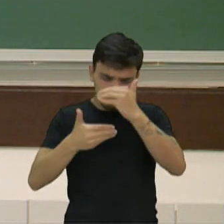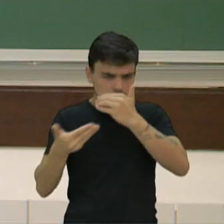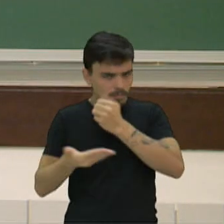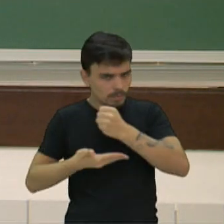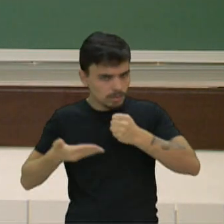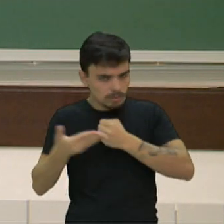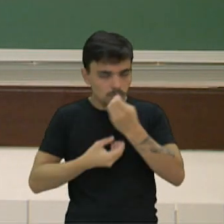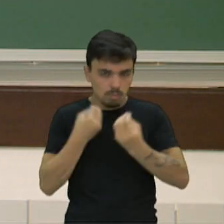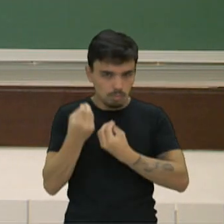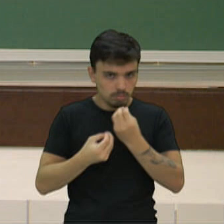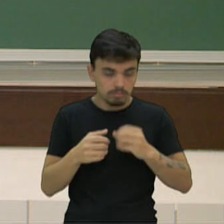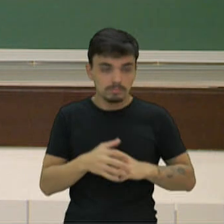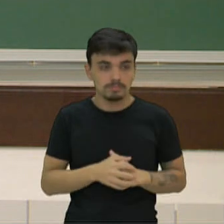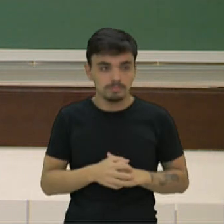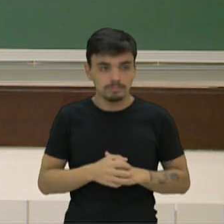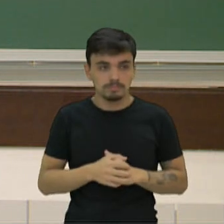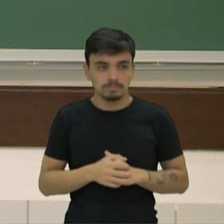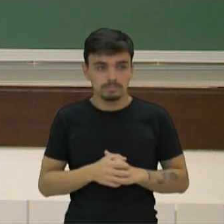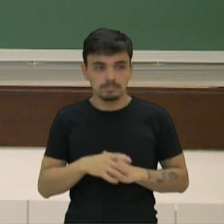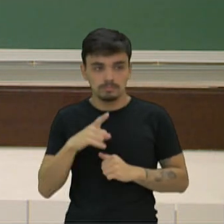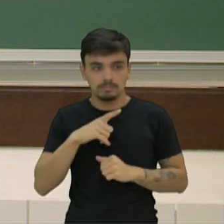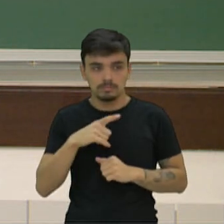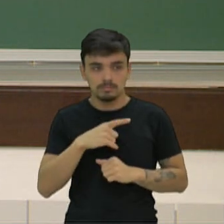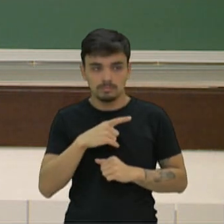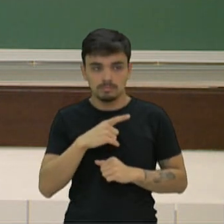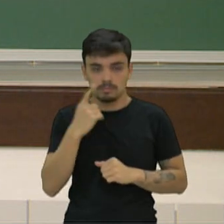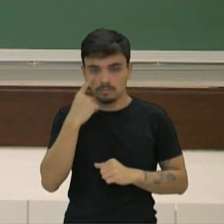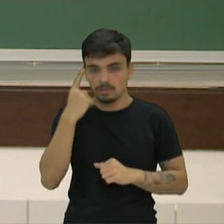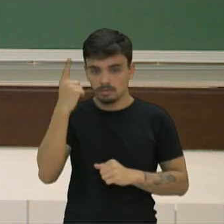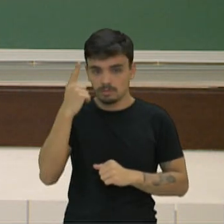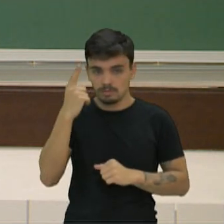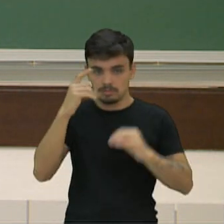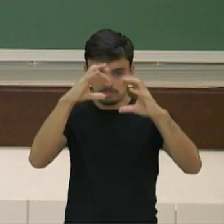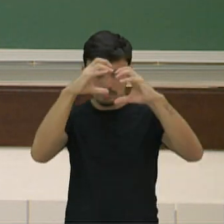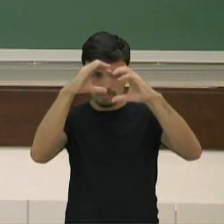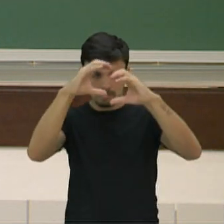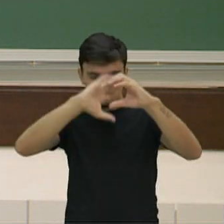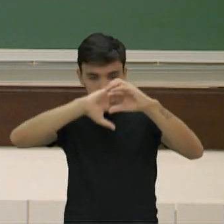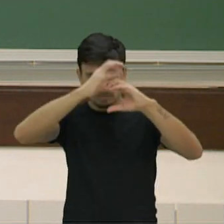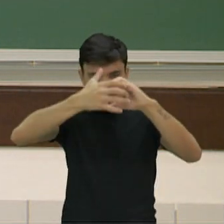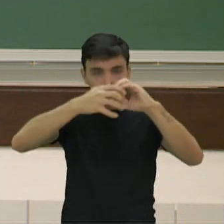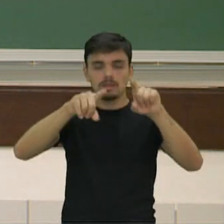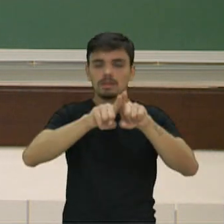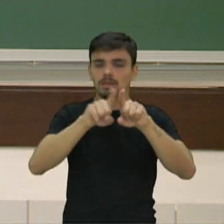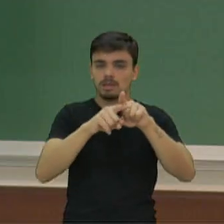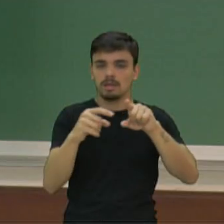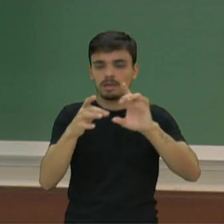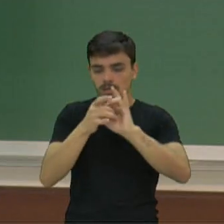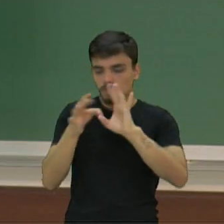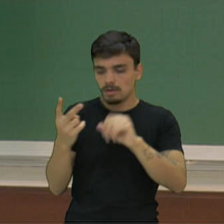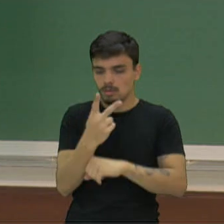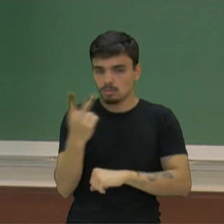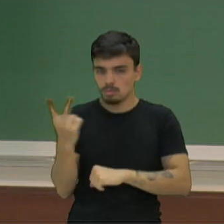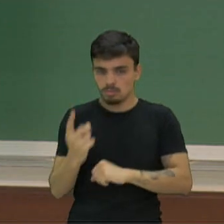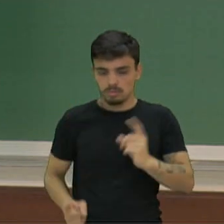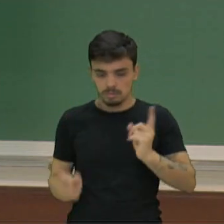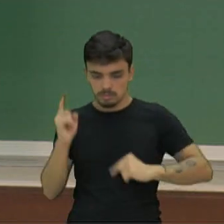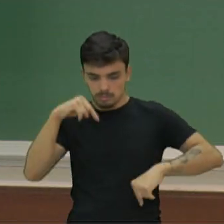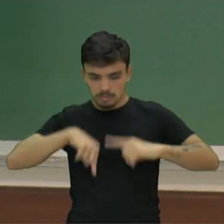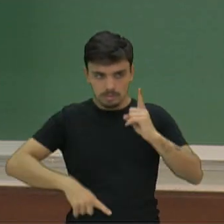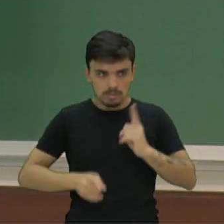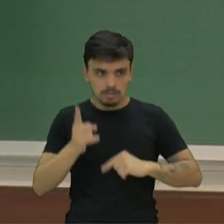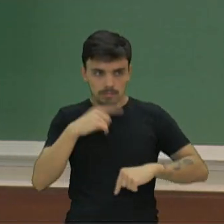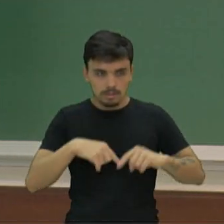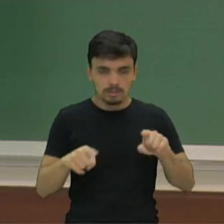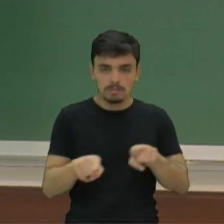aqui. Aqui é a região da hipófise, liberando esses dois hormônios, e esses dois hormônios vão estar agindo sobre o ovário,